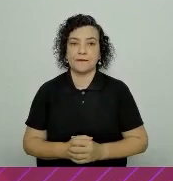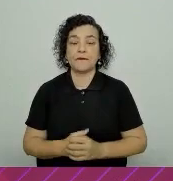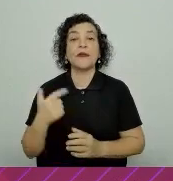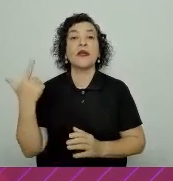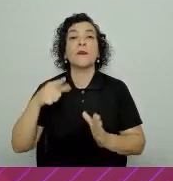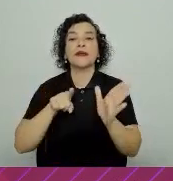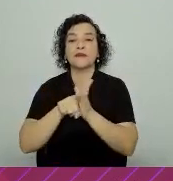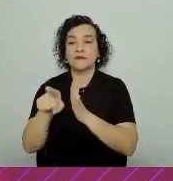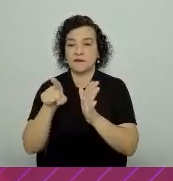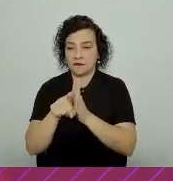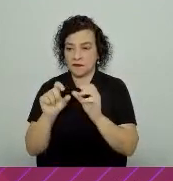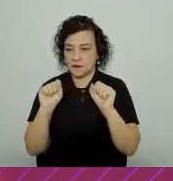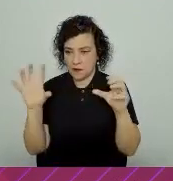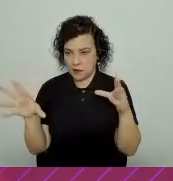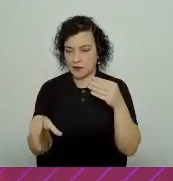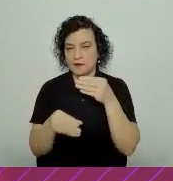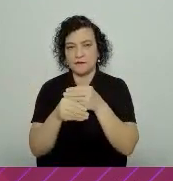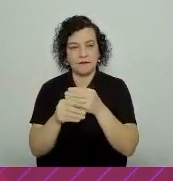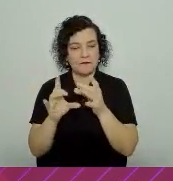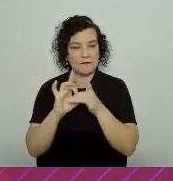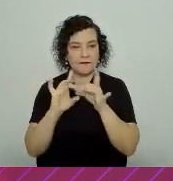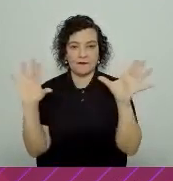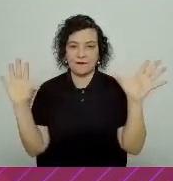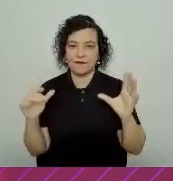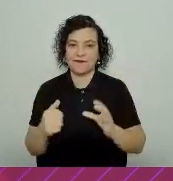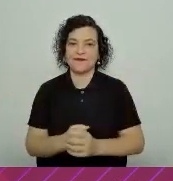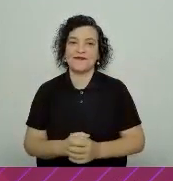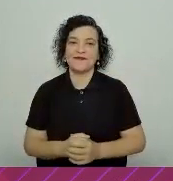questionamento a gente quiser contribuir à vontade